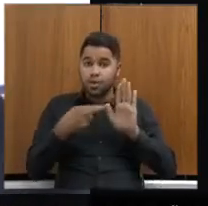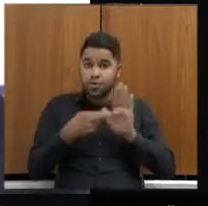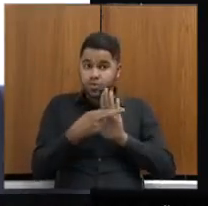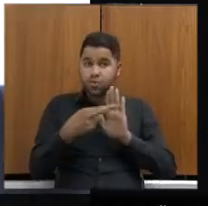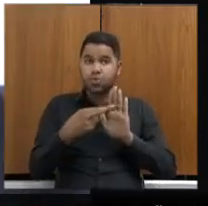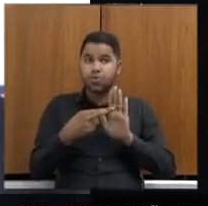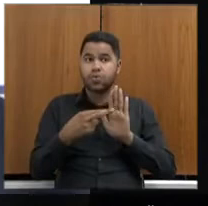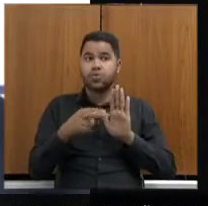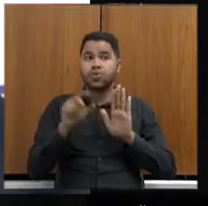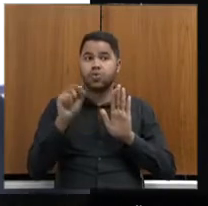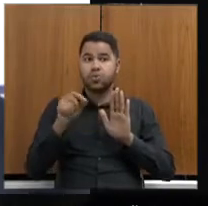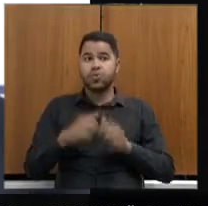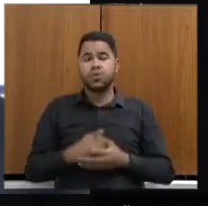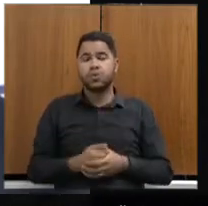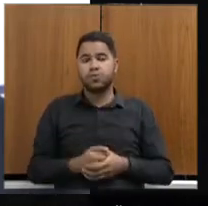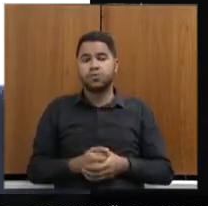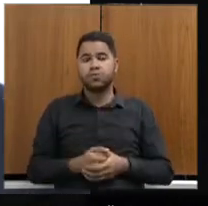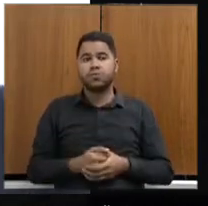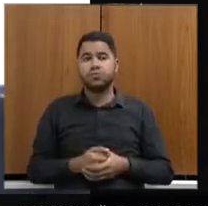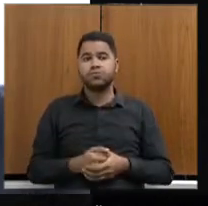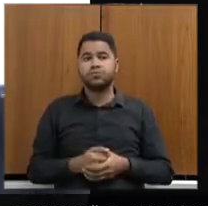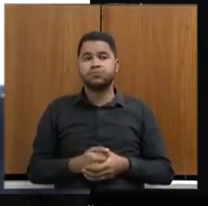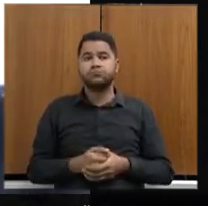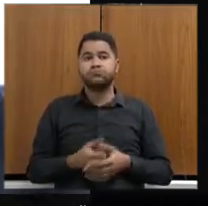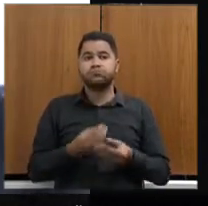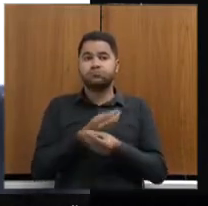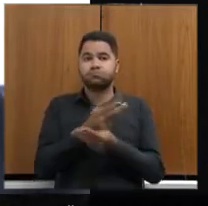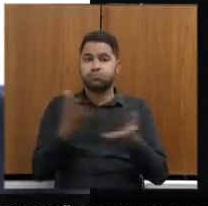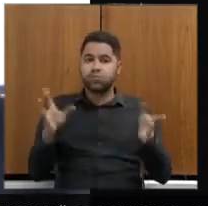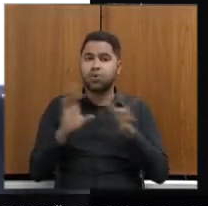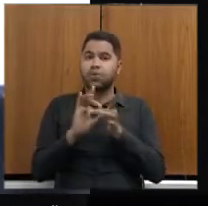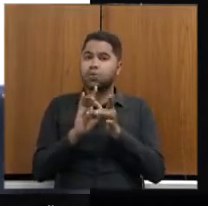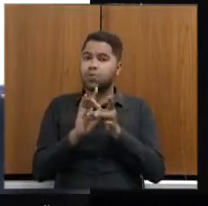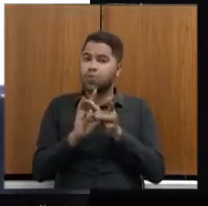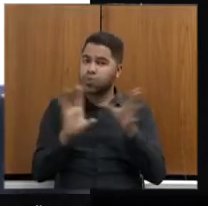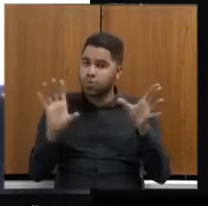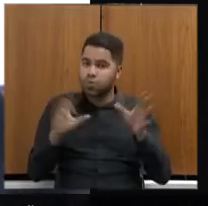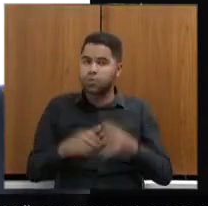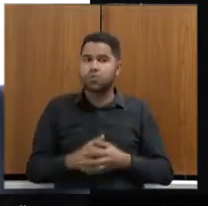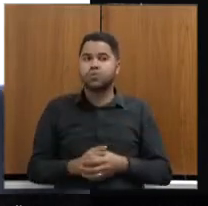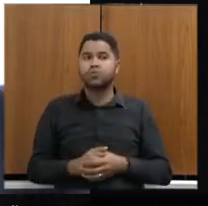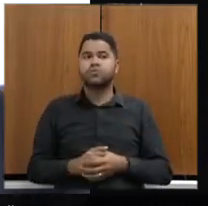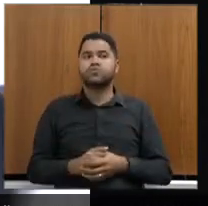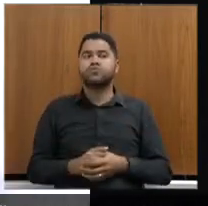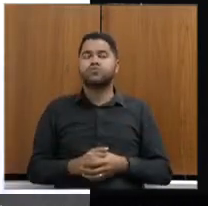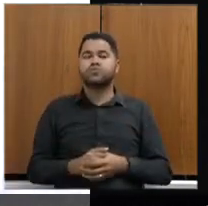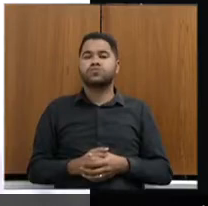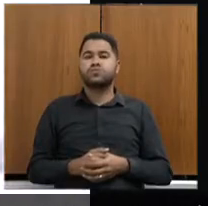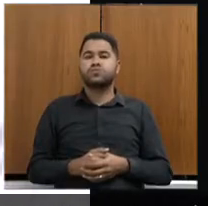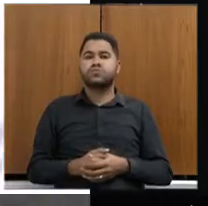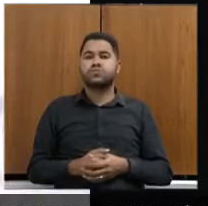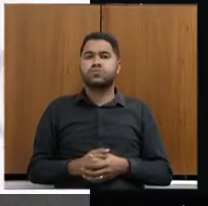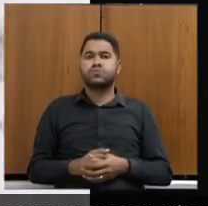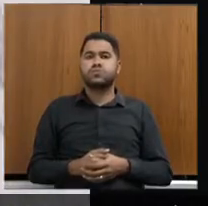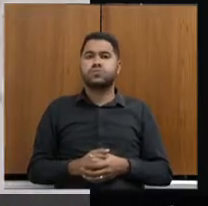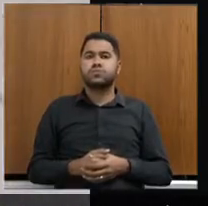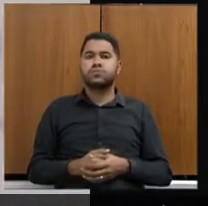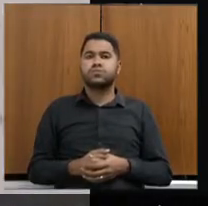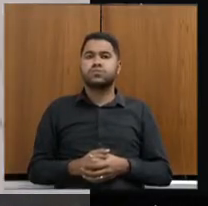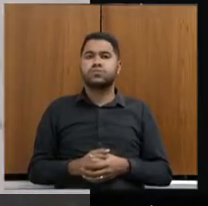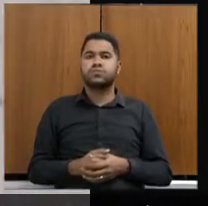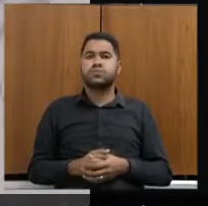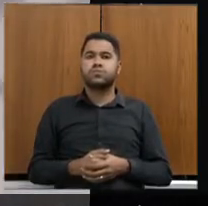que é a autorização para geração da fauna e flora para